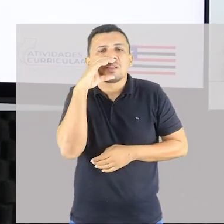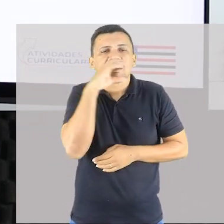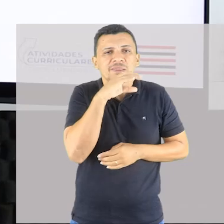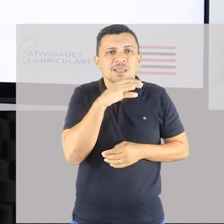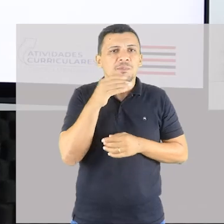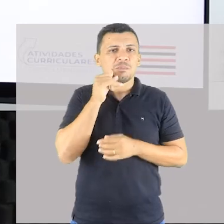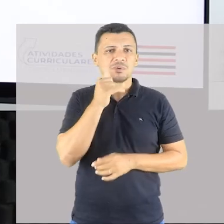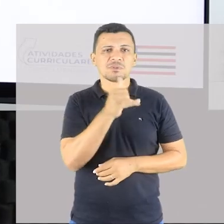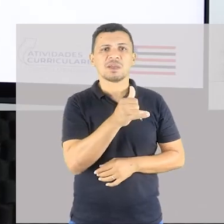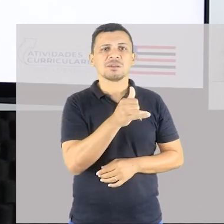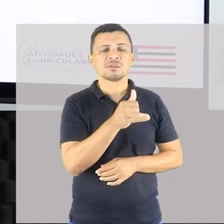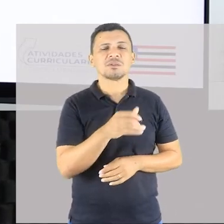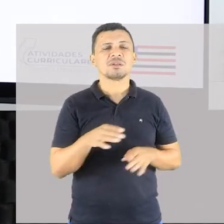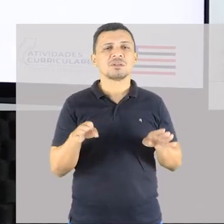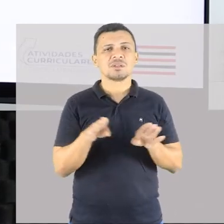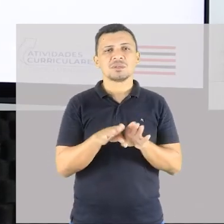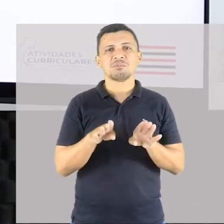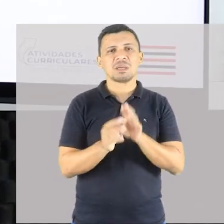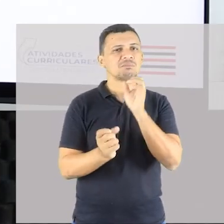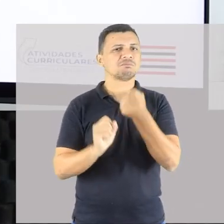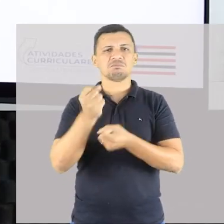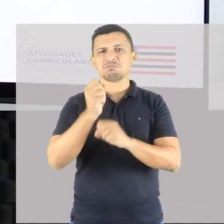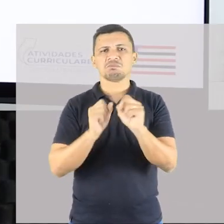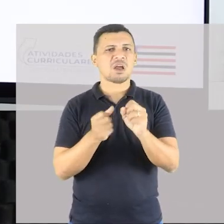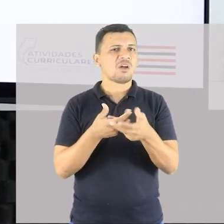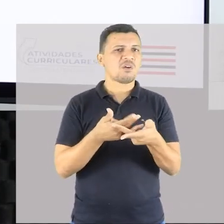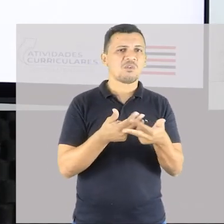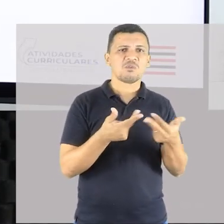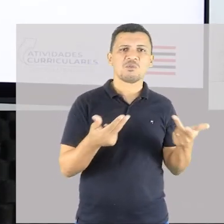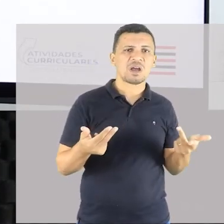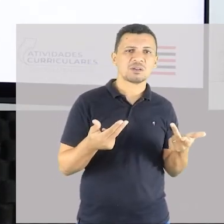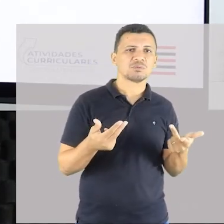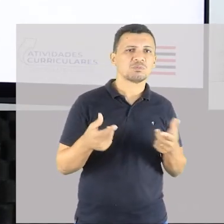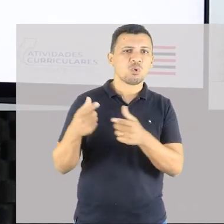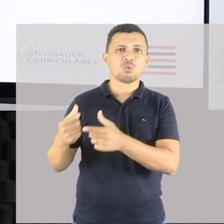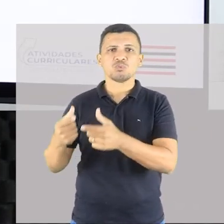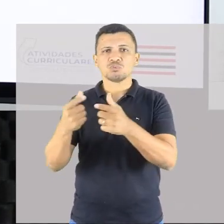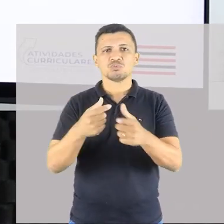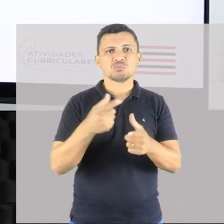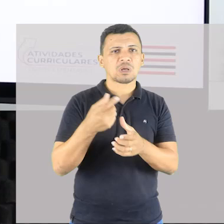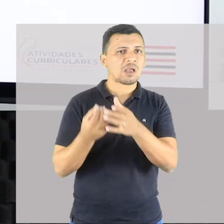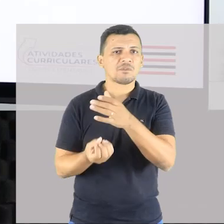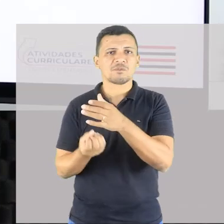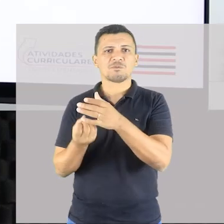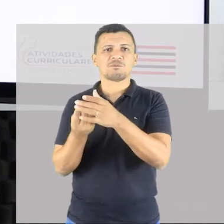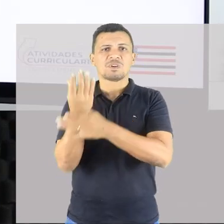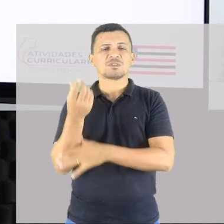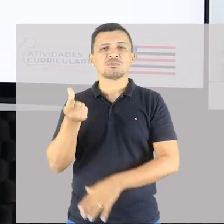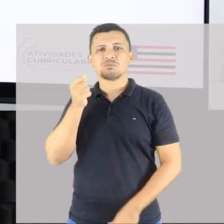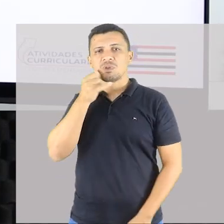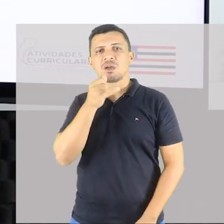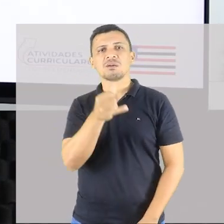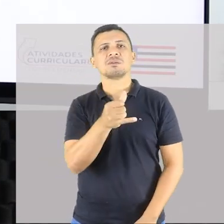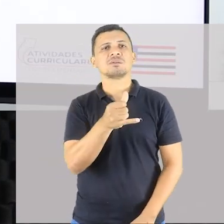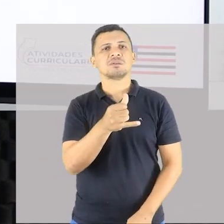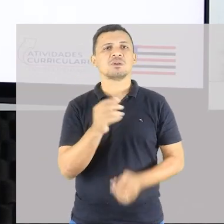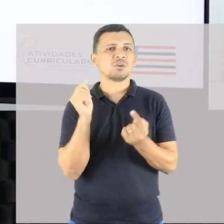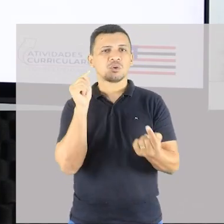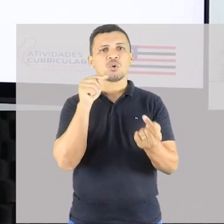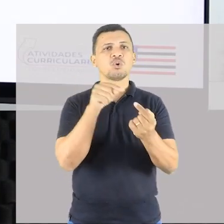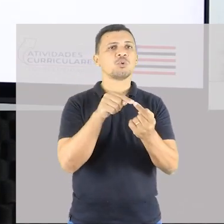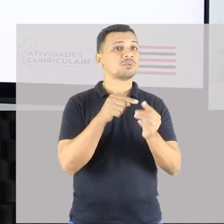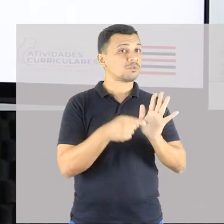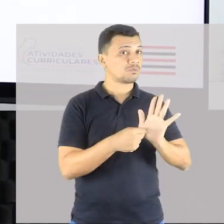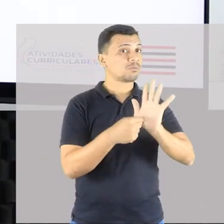termoelétricas, nos principais polos de produção de energia, tá bom? Então, o objetivo é mostrar